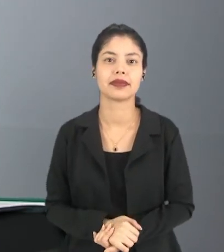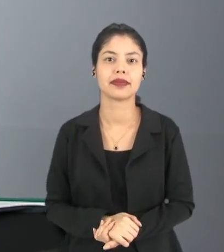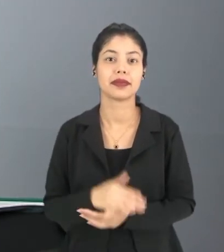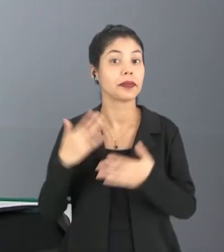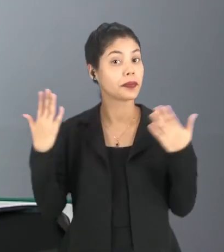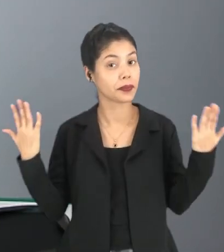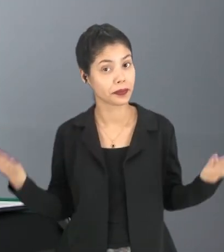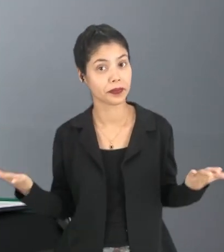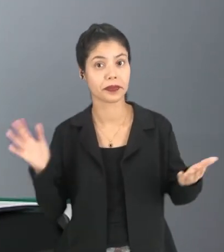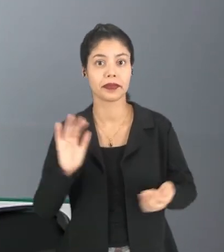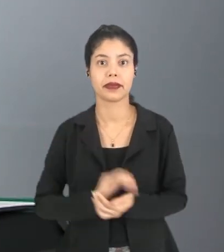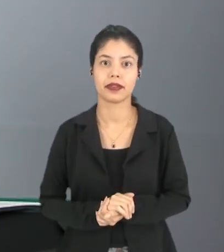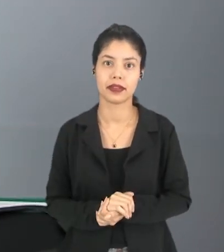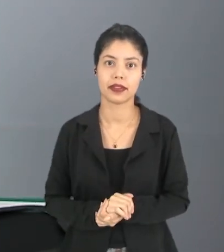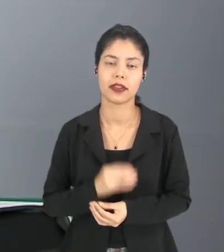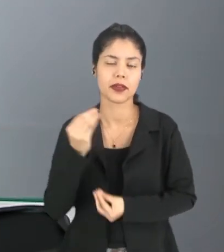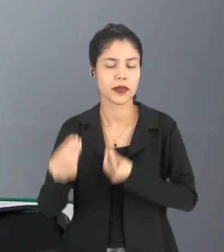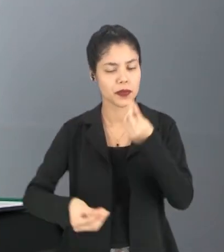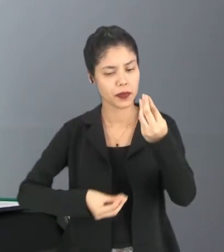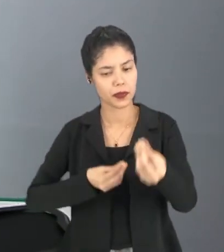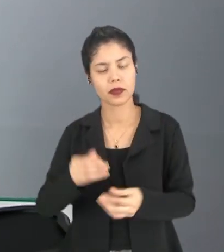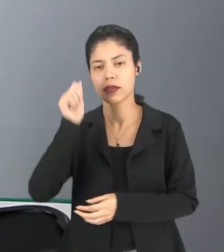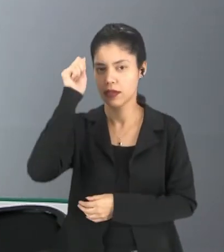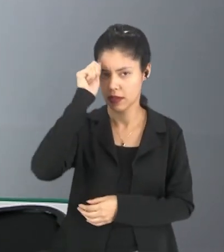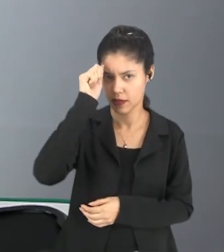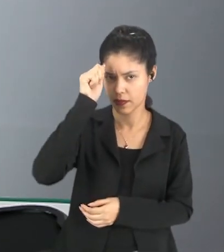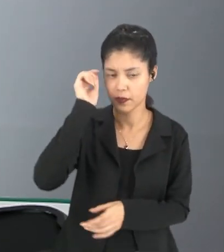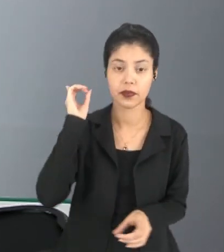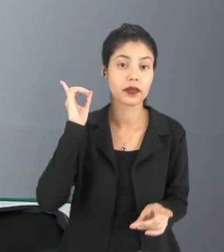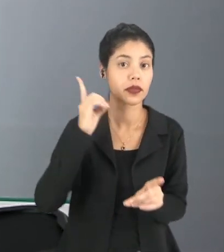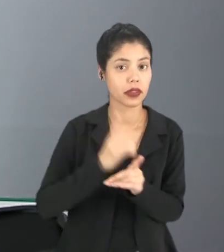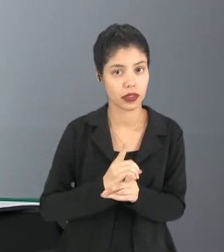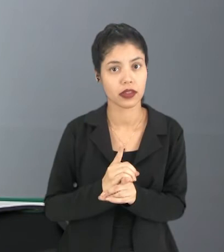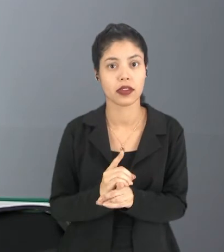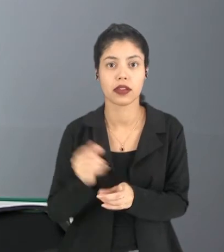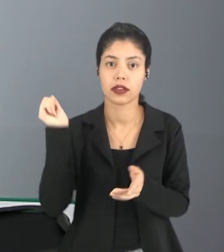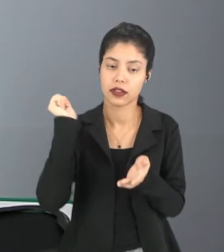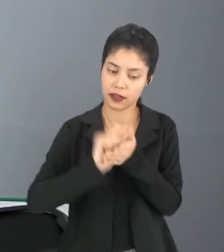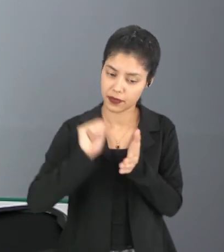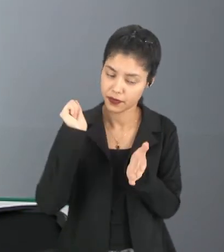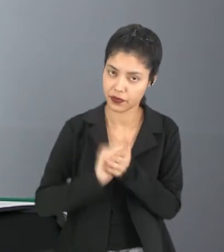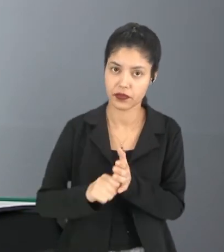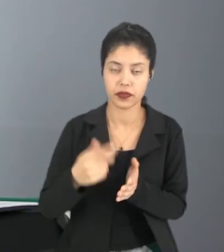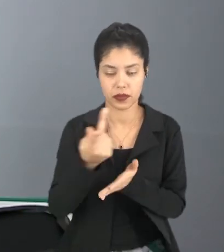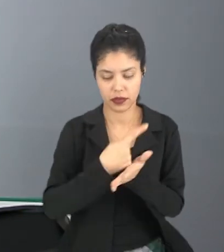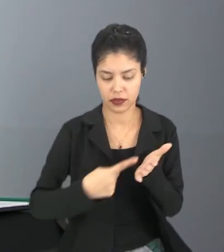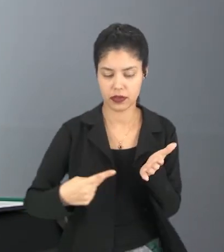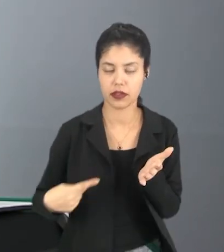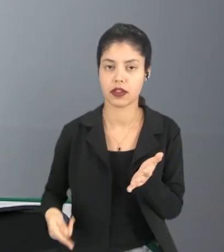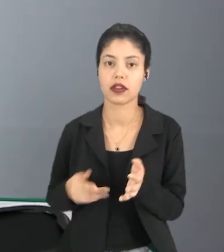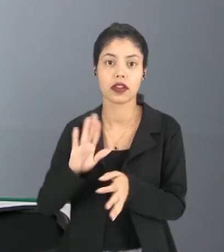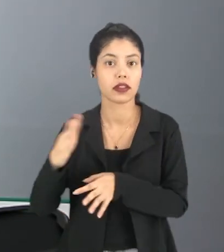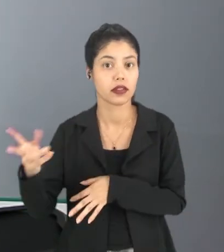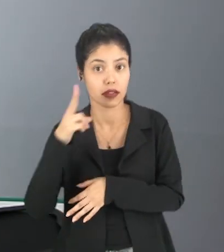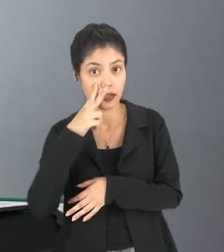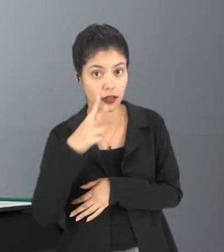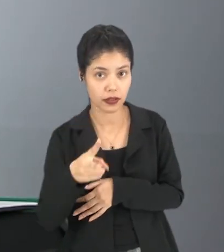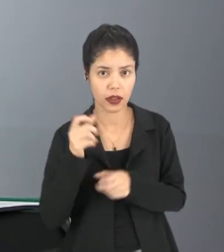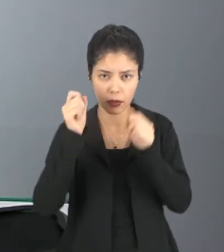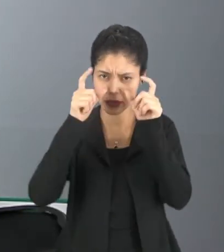Essa foi a forma que o autor encontrou de fazer esse poema, pois ele, quando